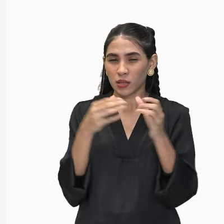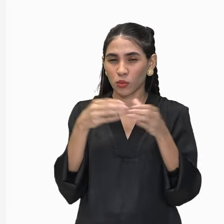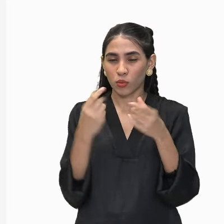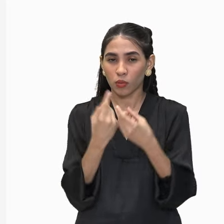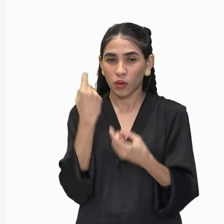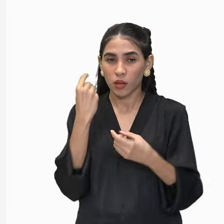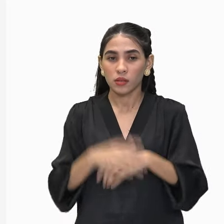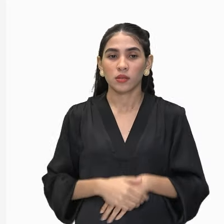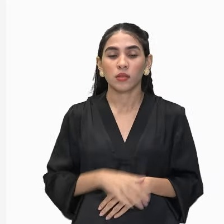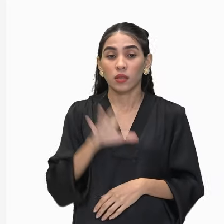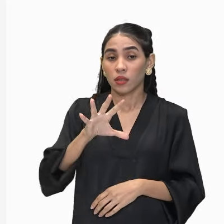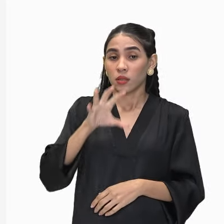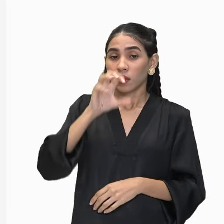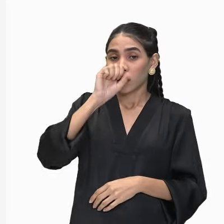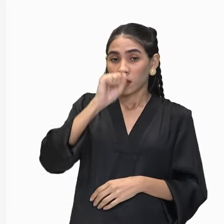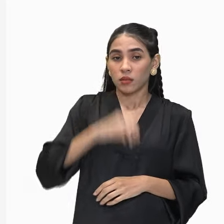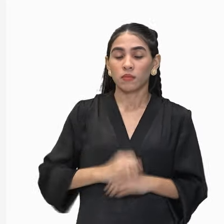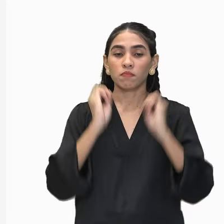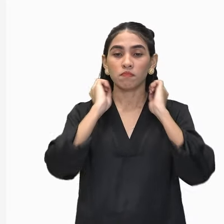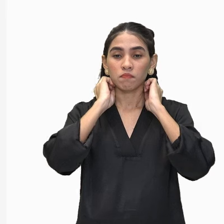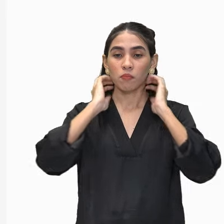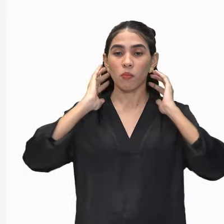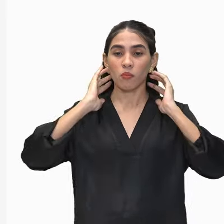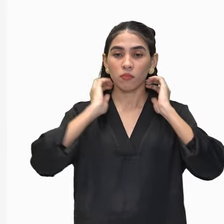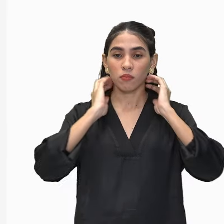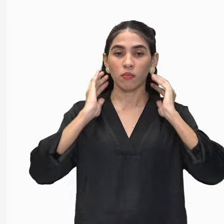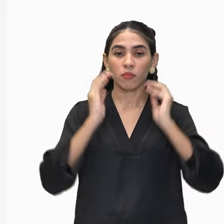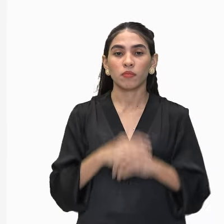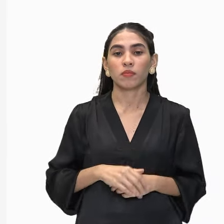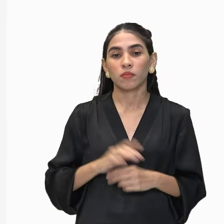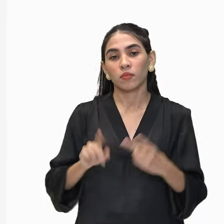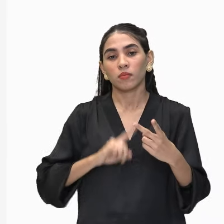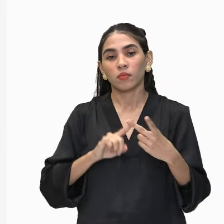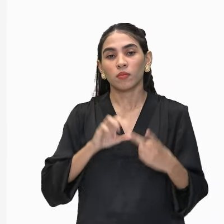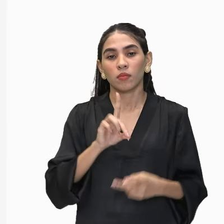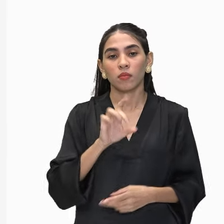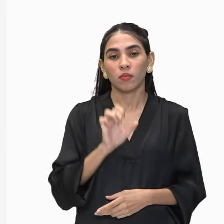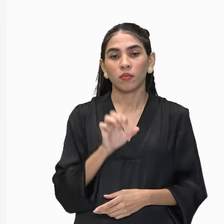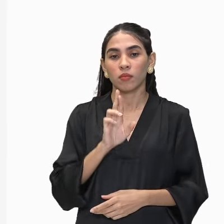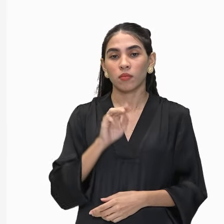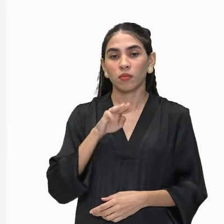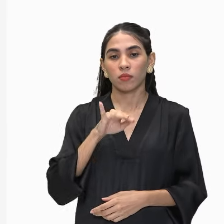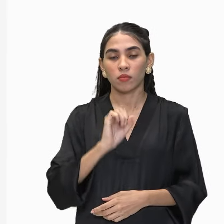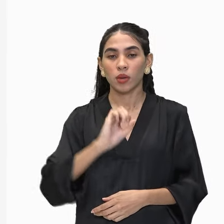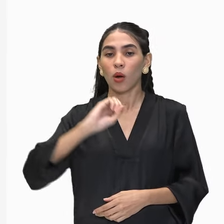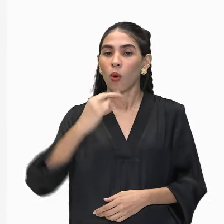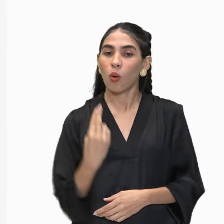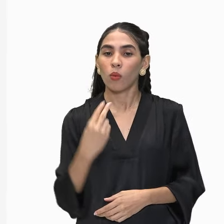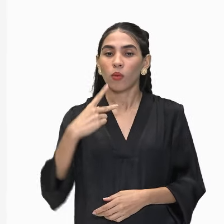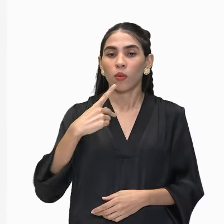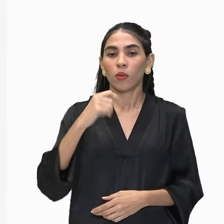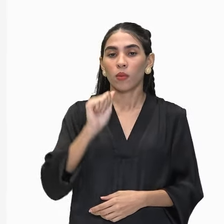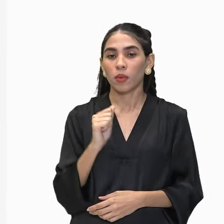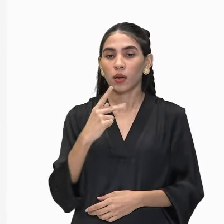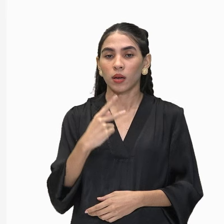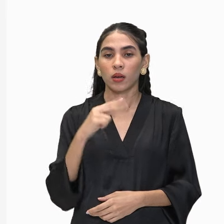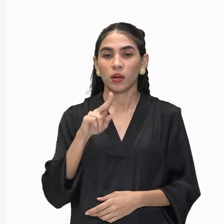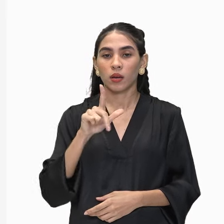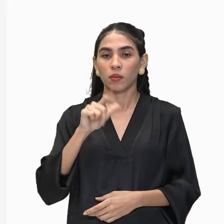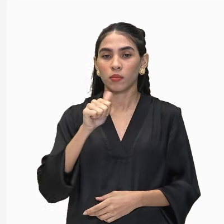E sua respiração vai ser por brânquias dermais ou pápulas que também são conhecidas